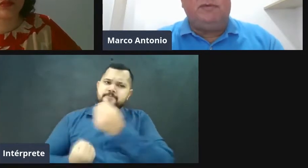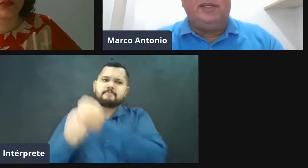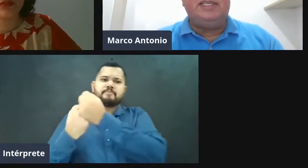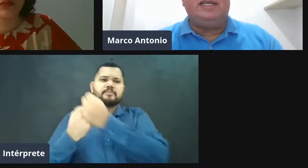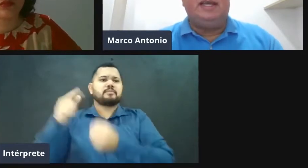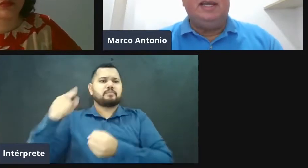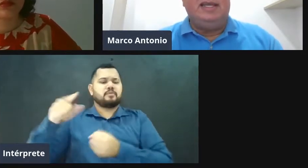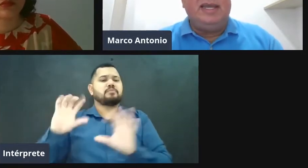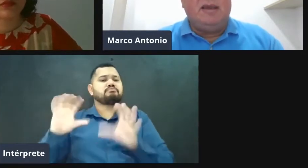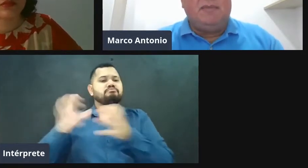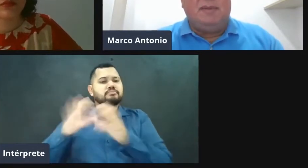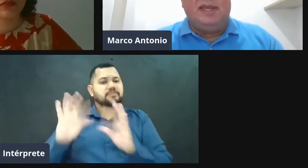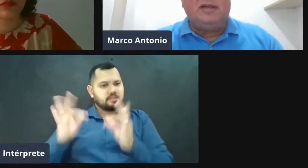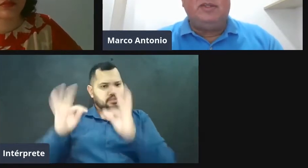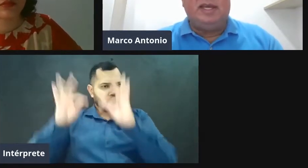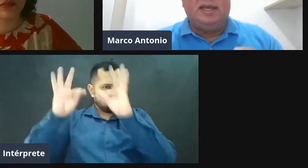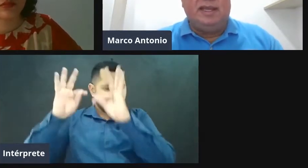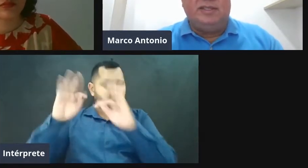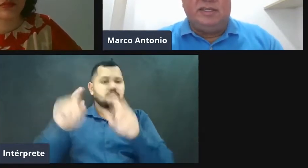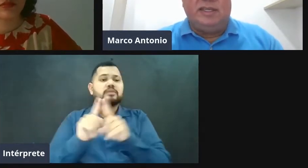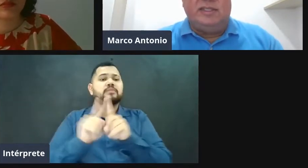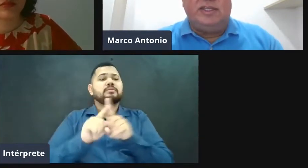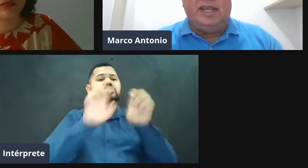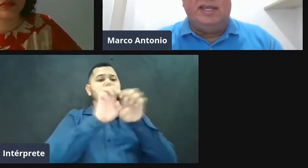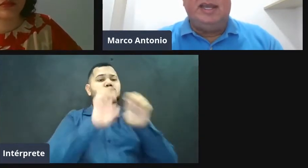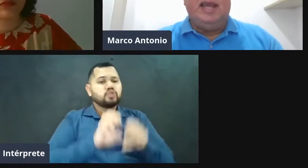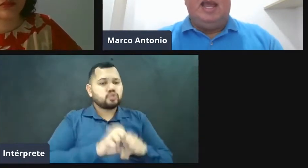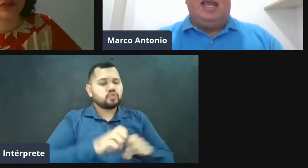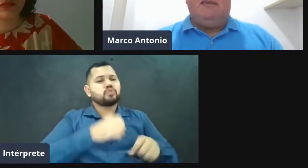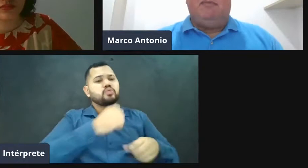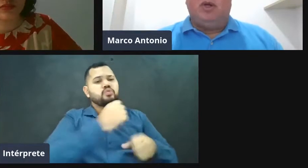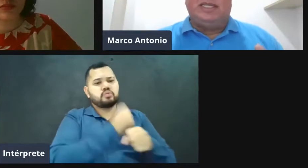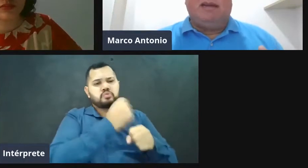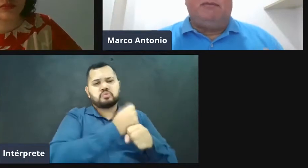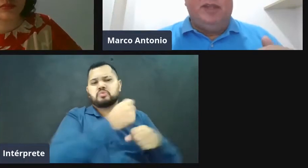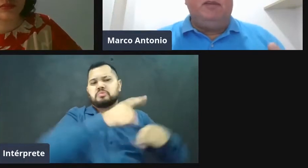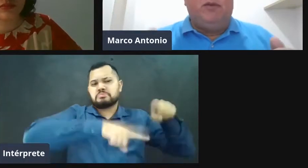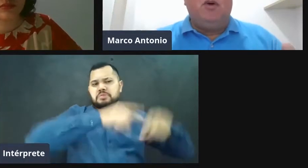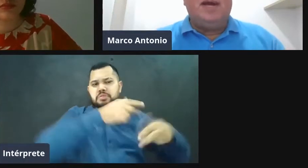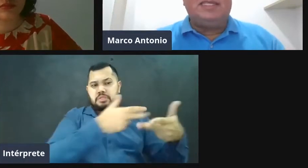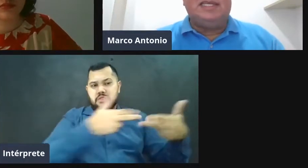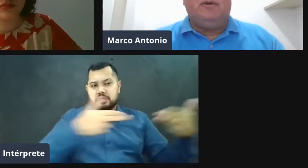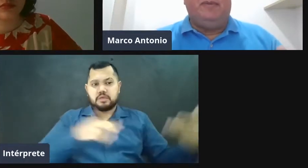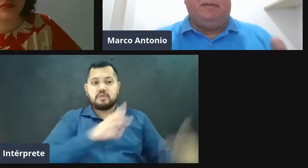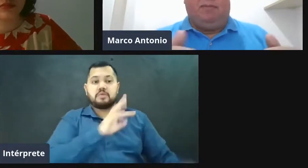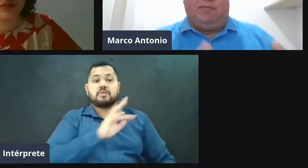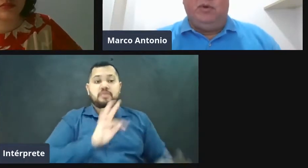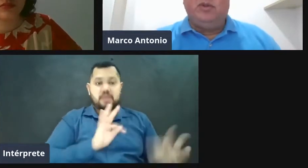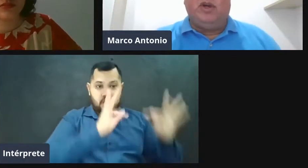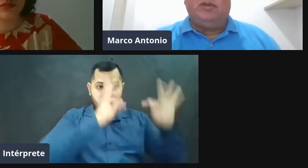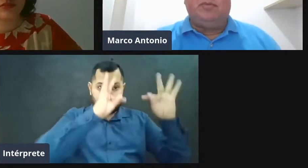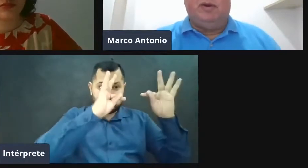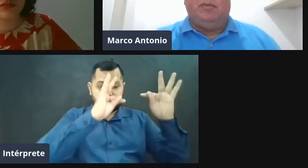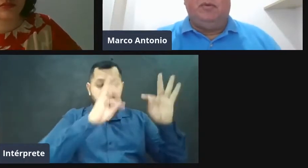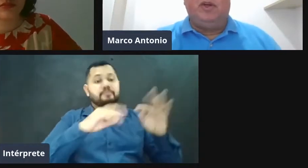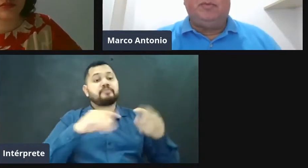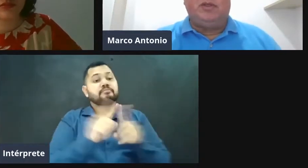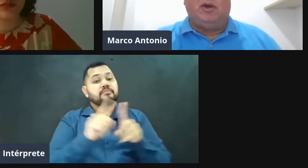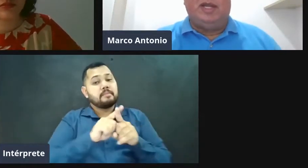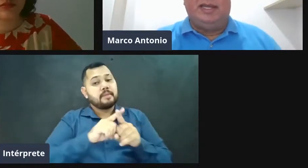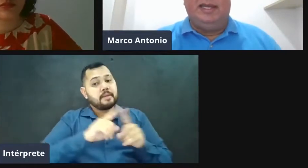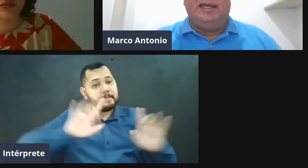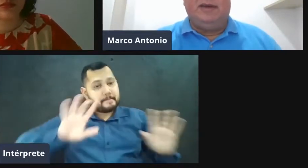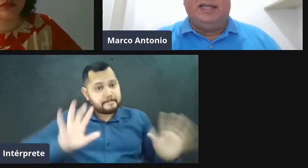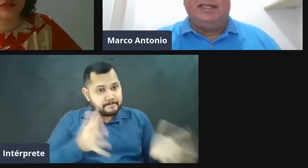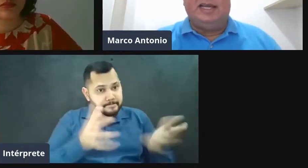em estrutura física, em equipamentos, né, de TI, e possa estar dando formação para o